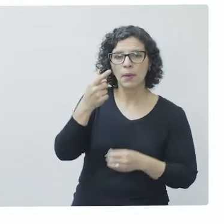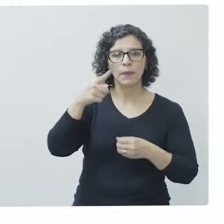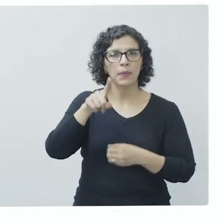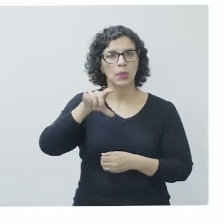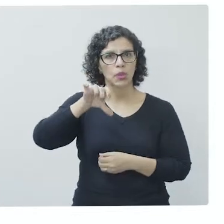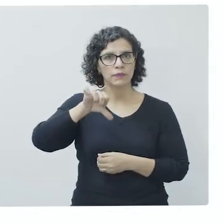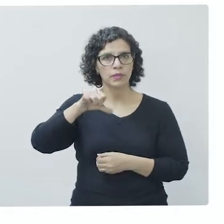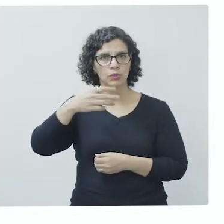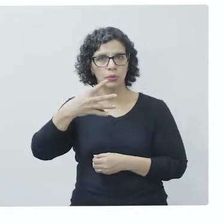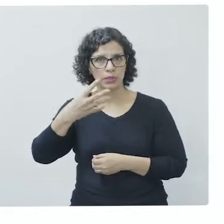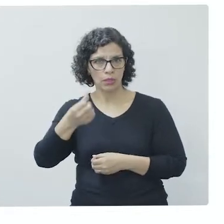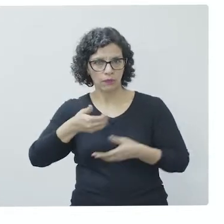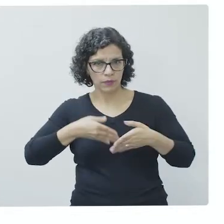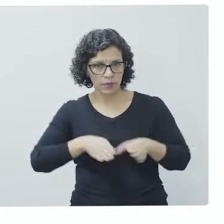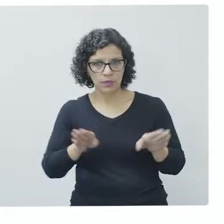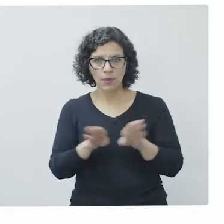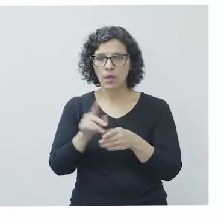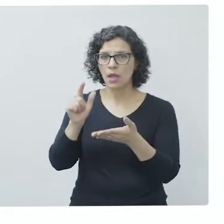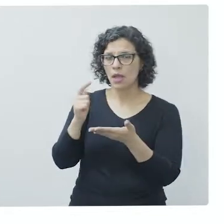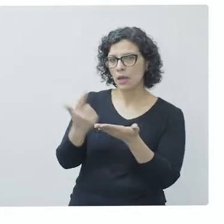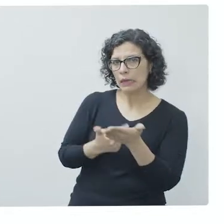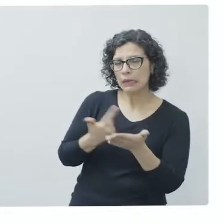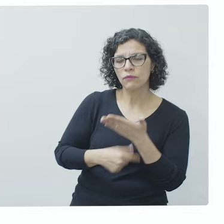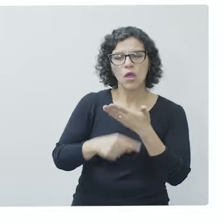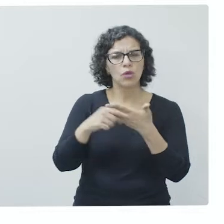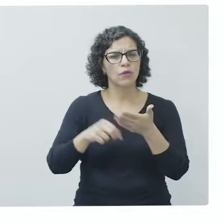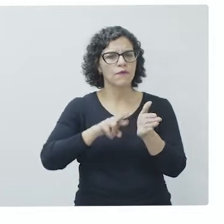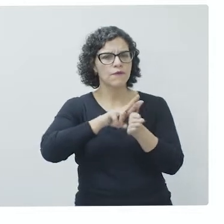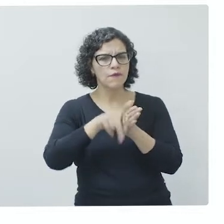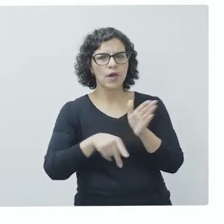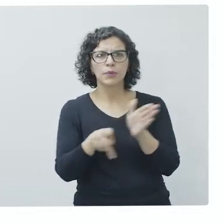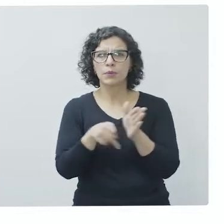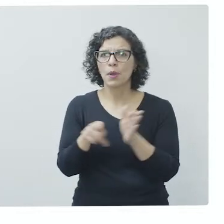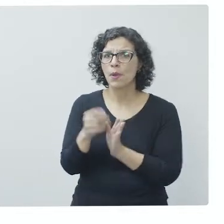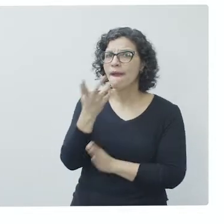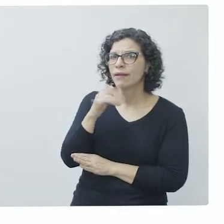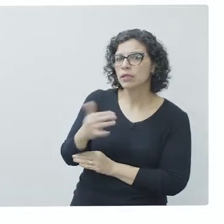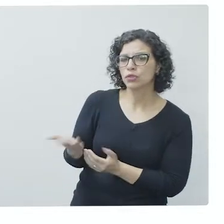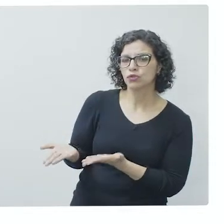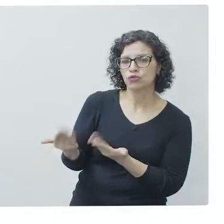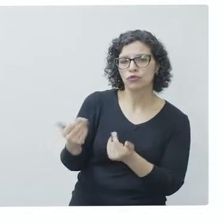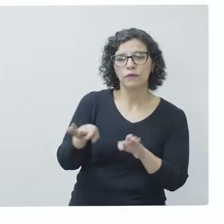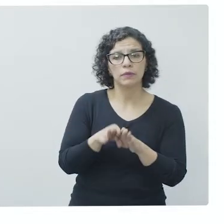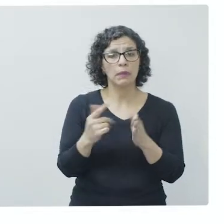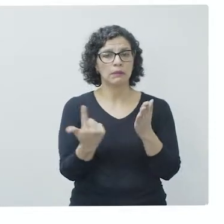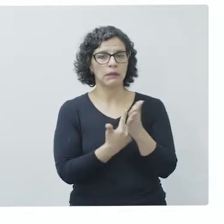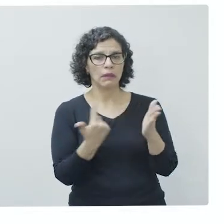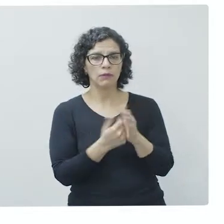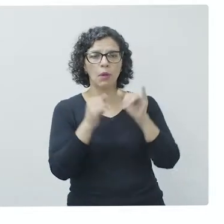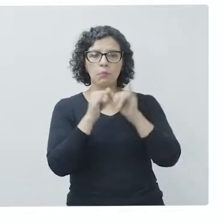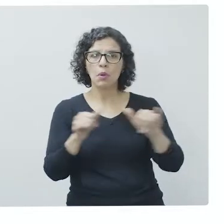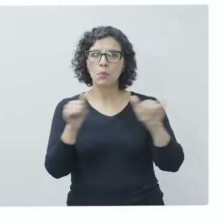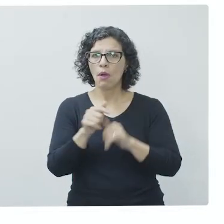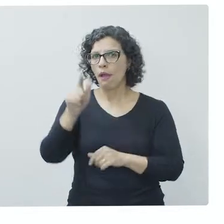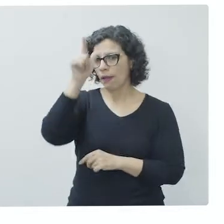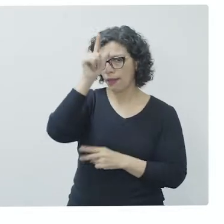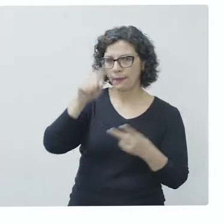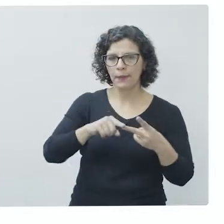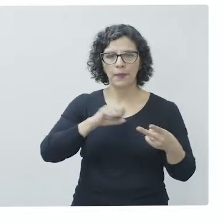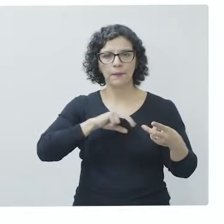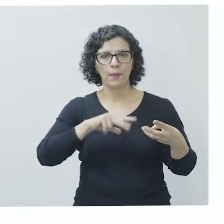em 1949, é autor de muitos livros para crianças e jovens. Tem livros publicados na